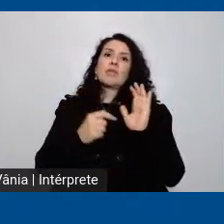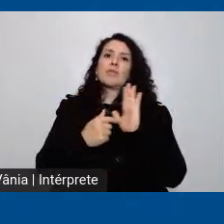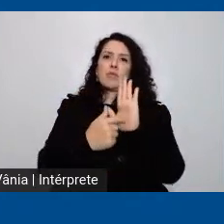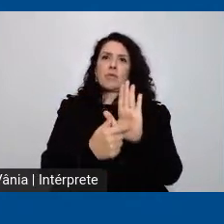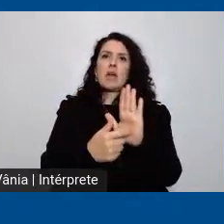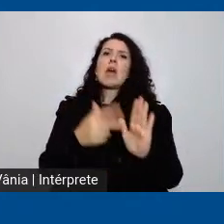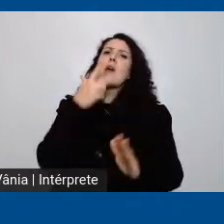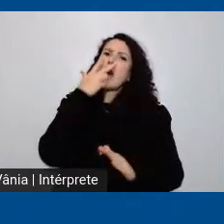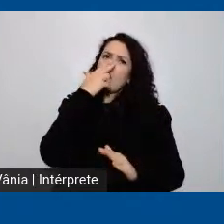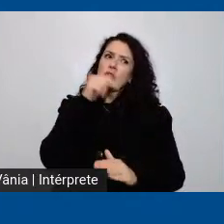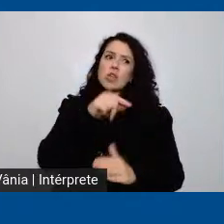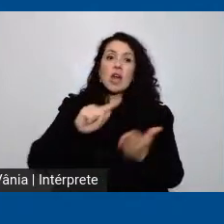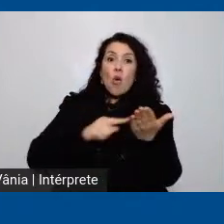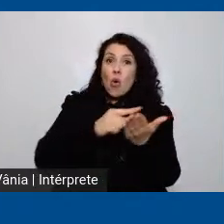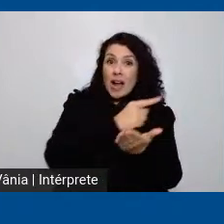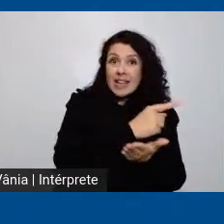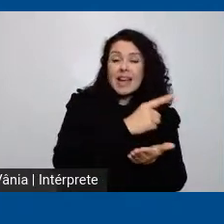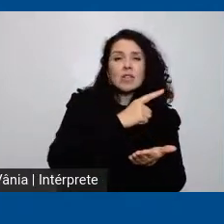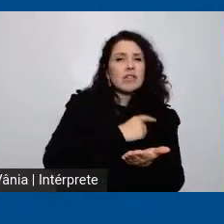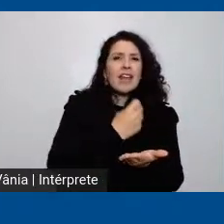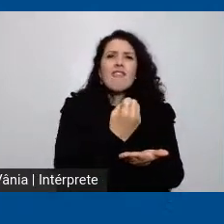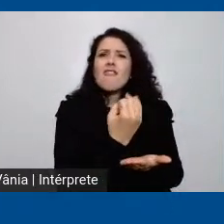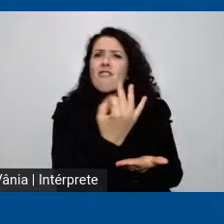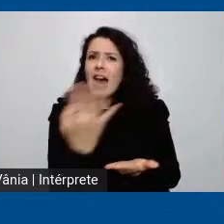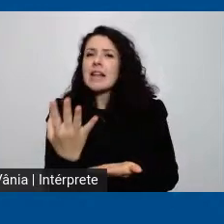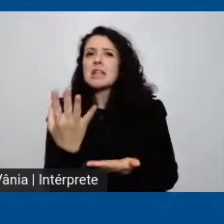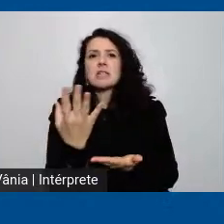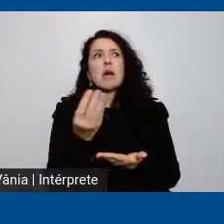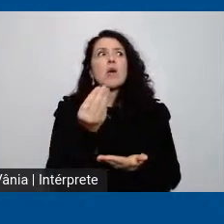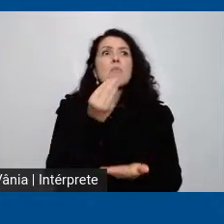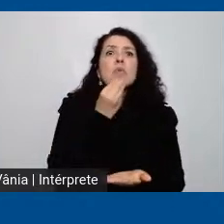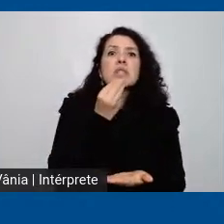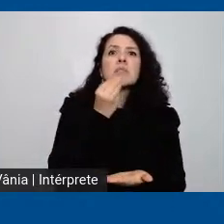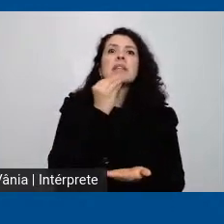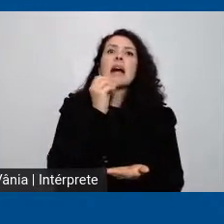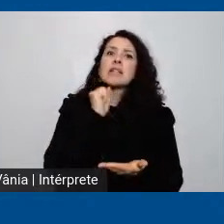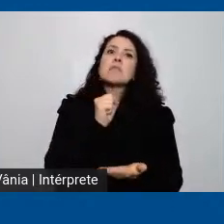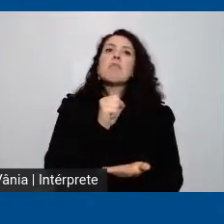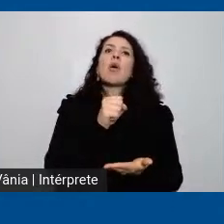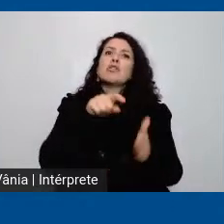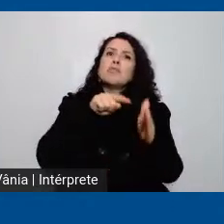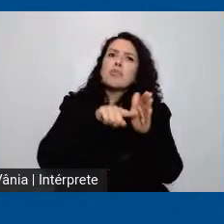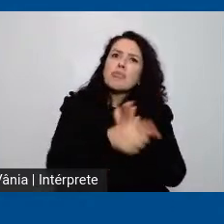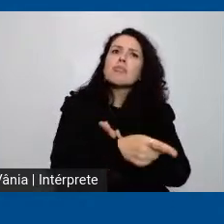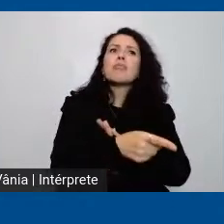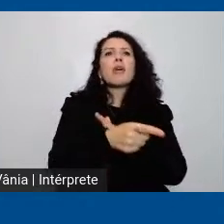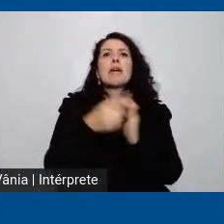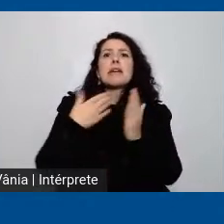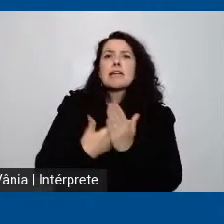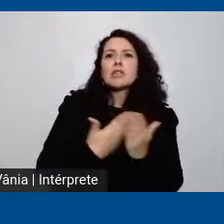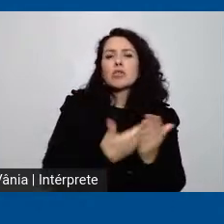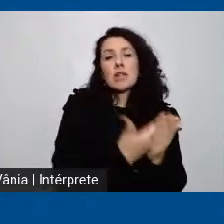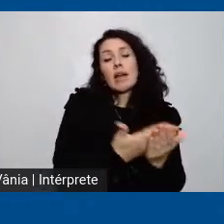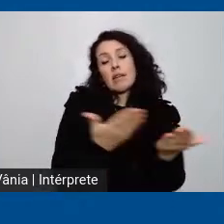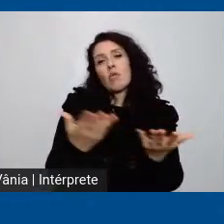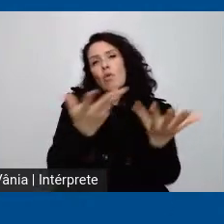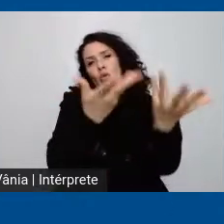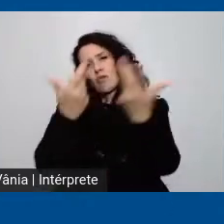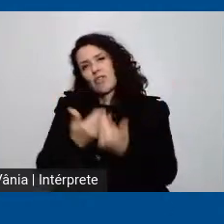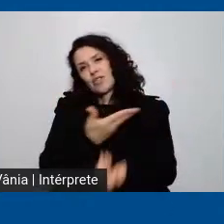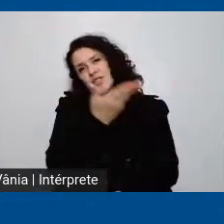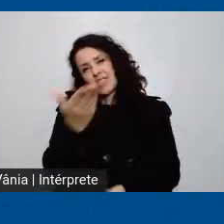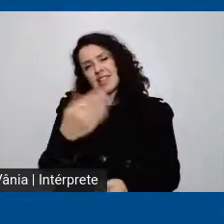abordagem. E fica aqui o convite para vocês, né, os interessados, mergulharem e explorarem esse universo. Bom,